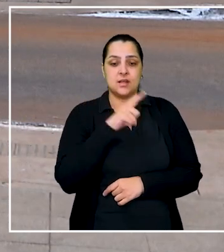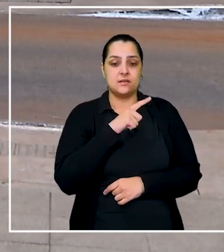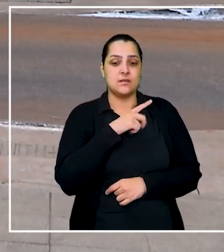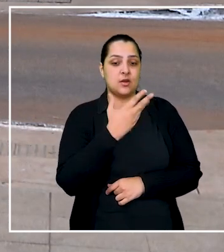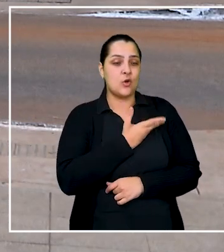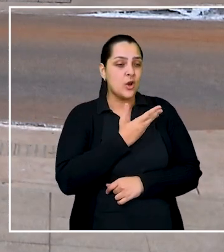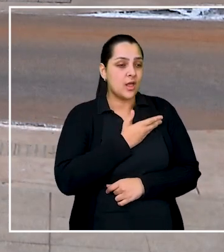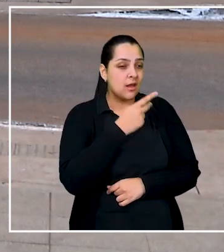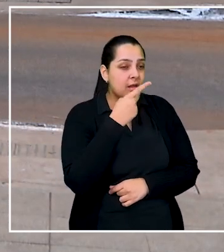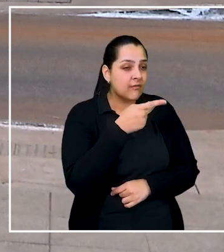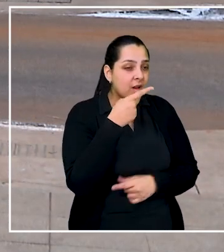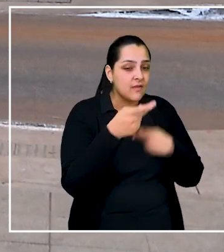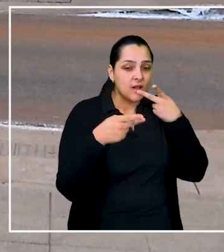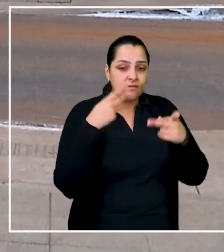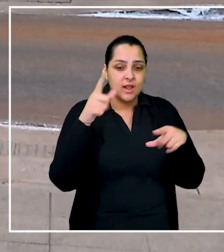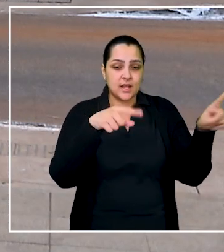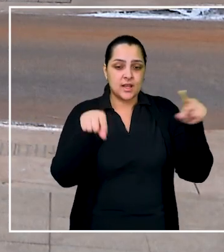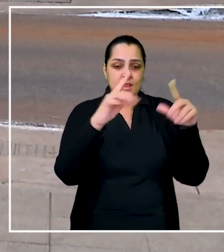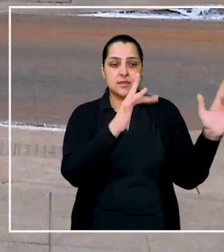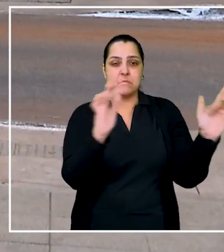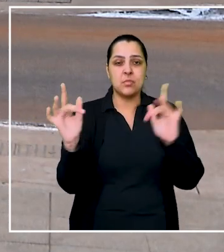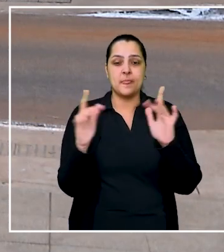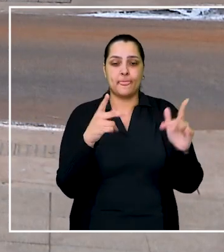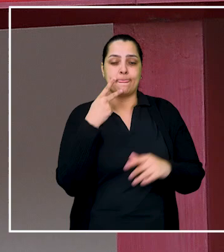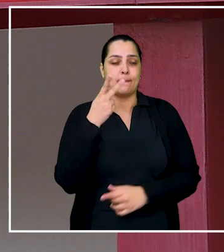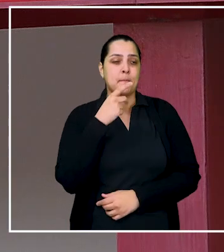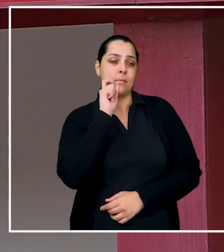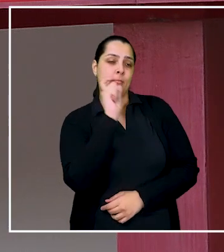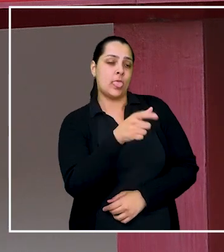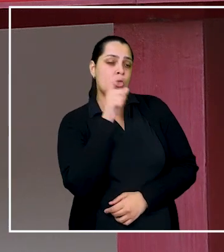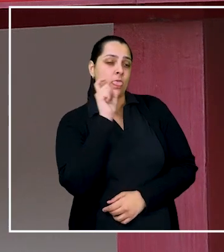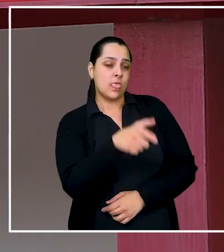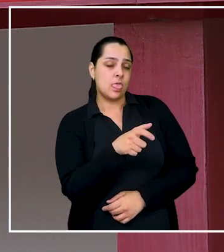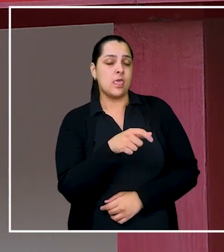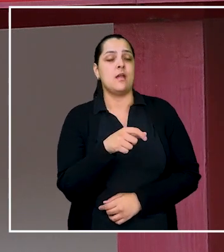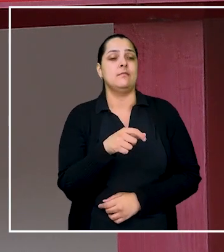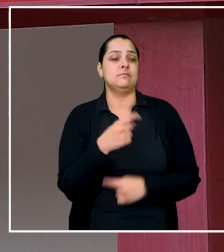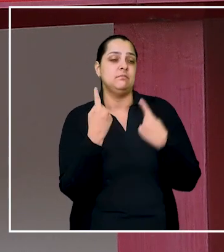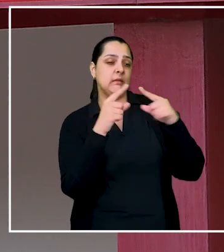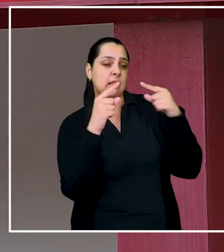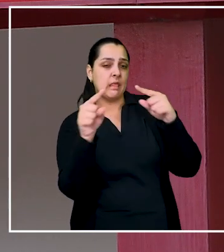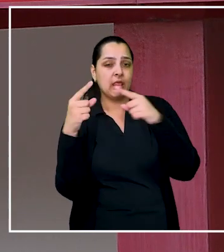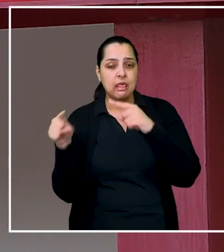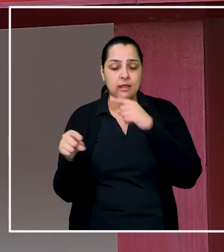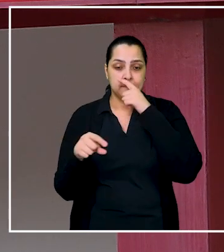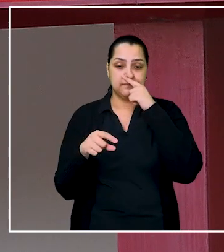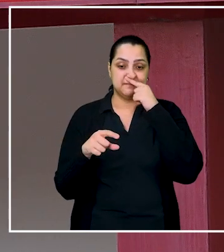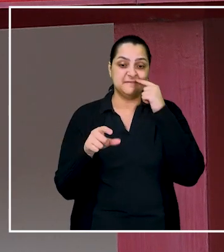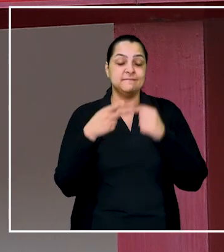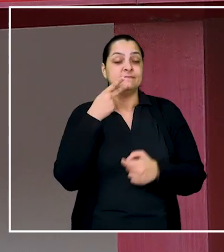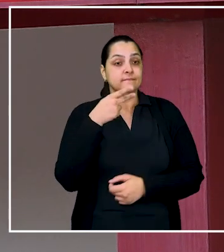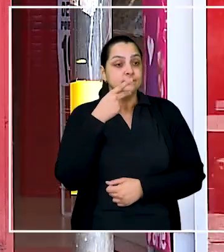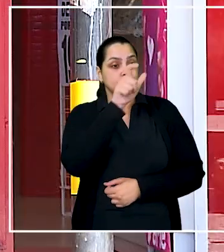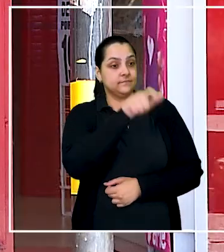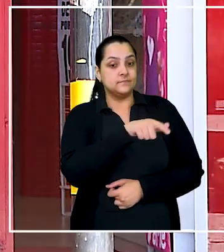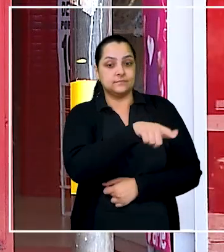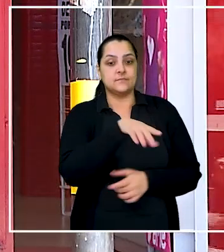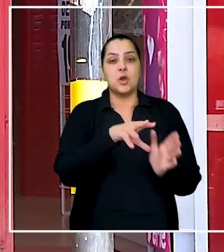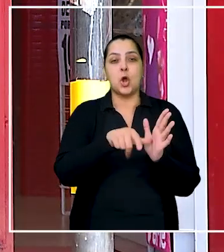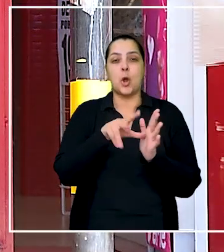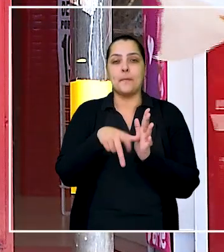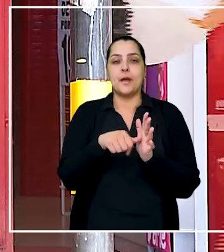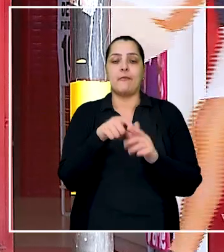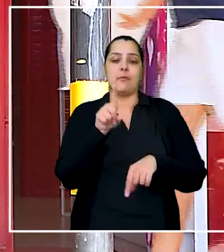envolvimento sexual com colegas. Além disso, o tratava com termos pejorativos e ofensivos, além de insinuar que a